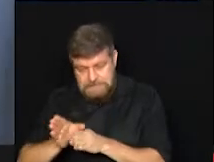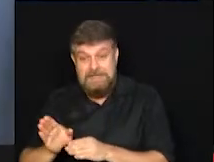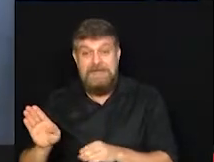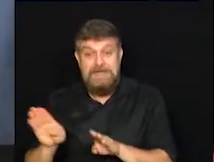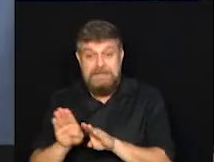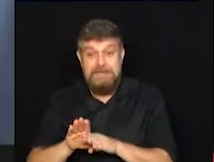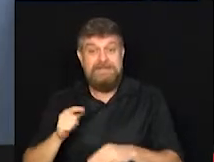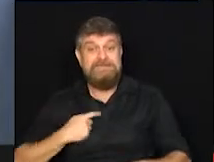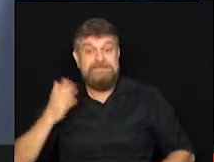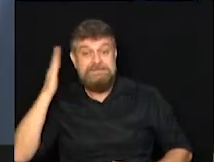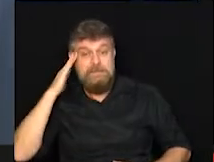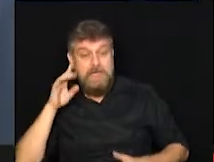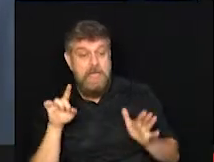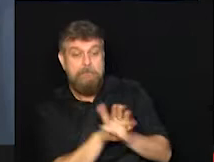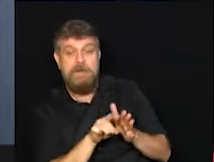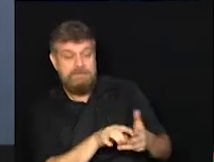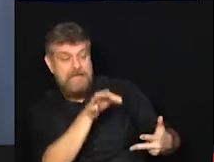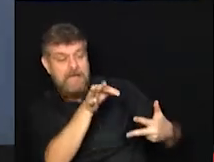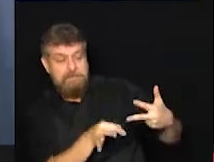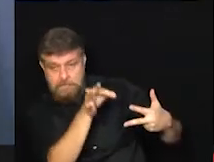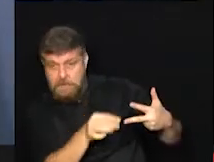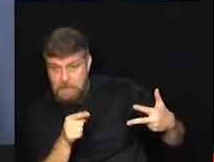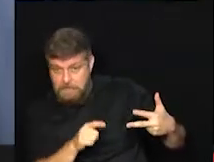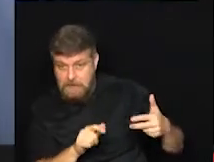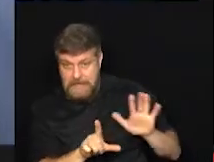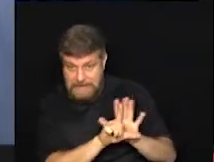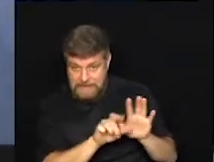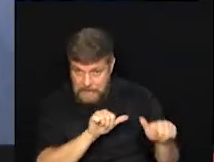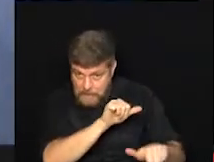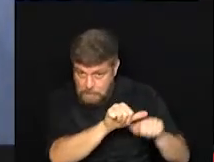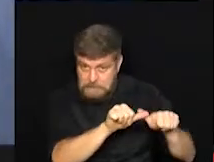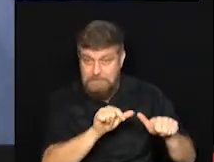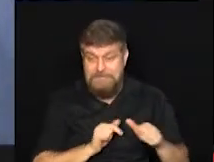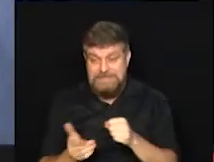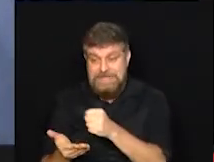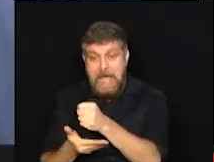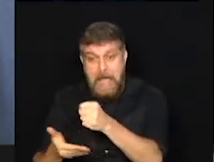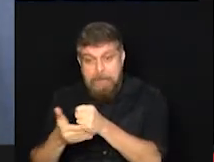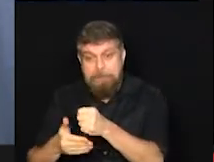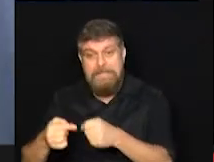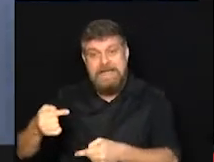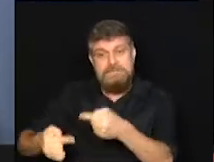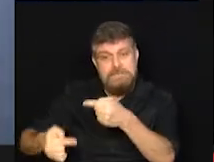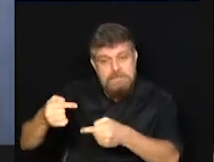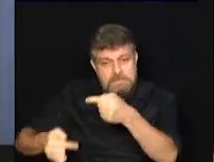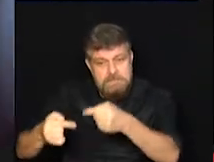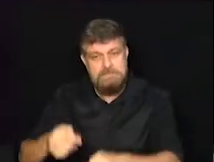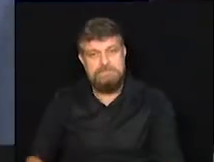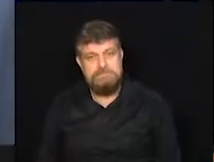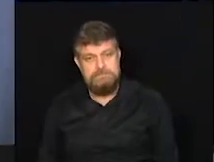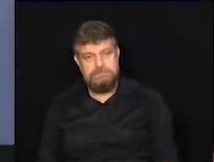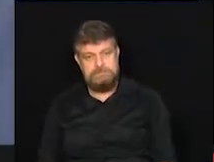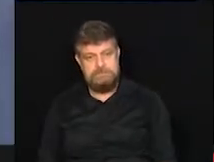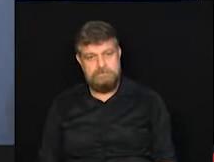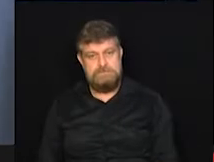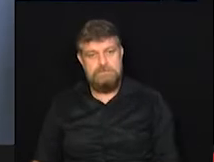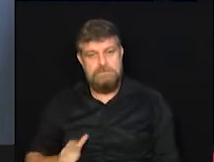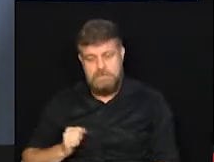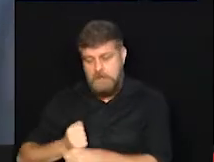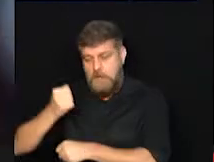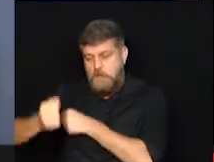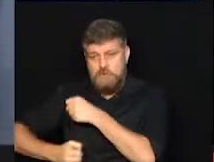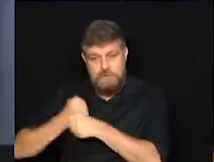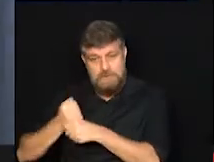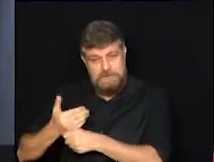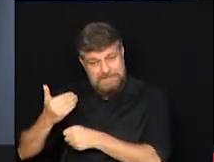lá, fizeram alguma correção, mas é essa essência que nós estamos discutindo. Era no final do ano